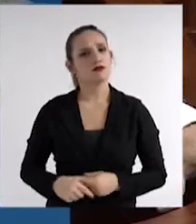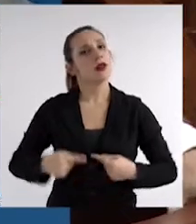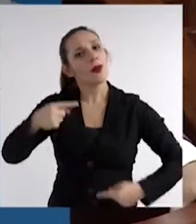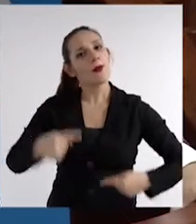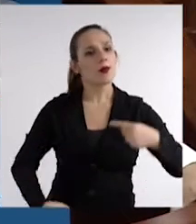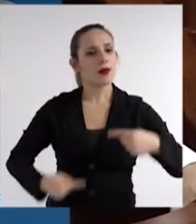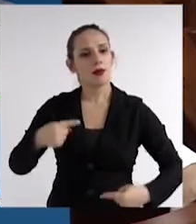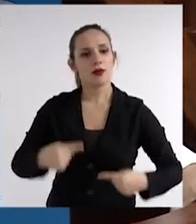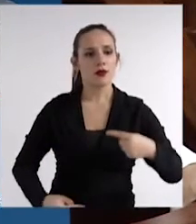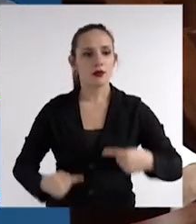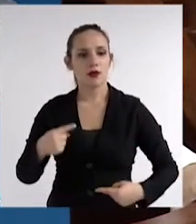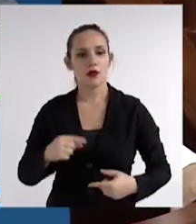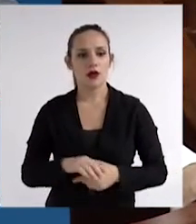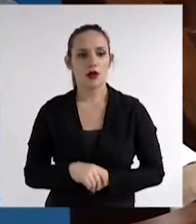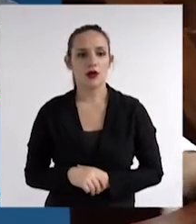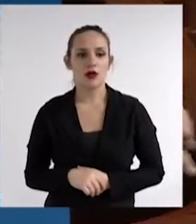discussão.